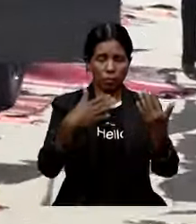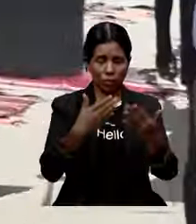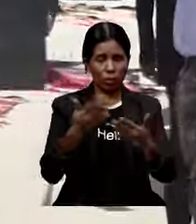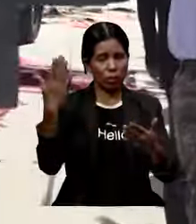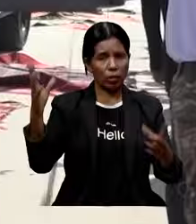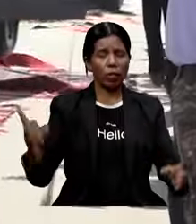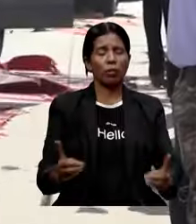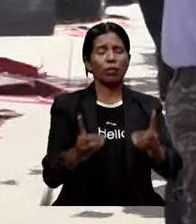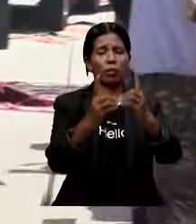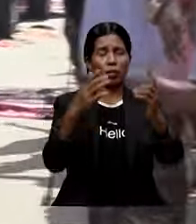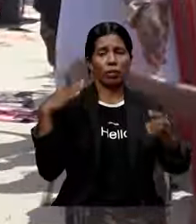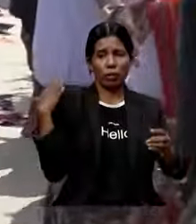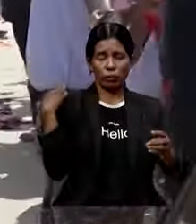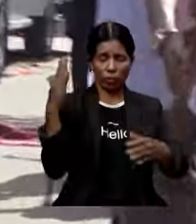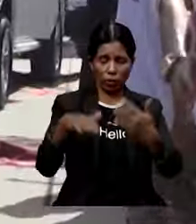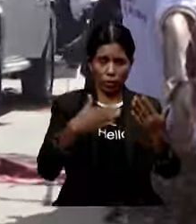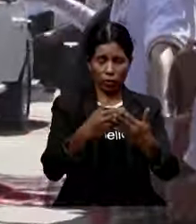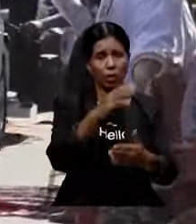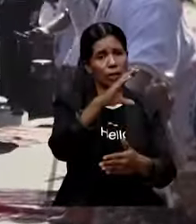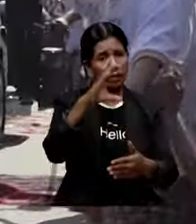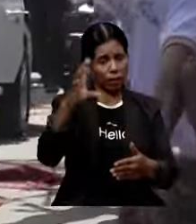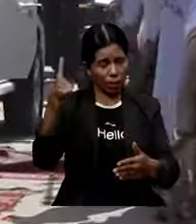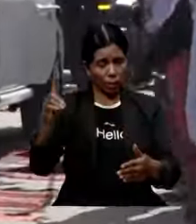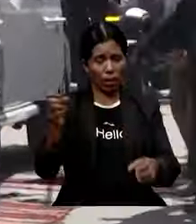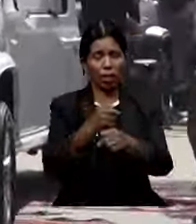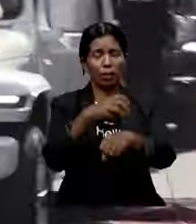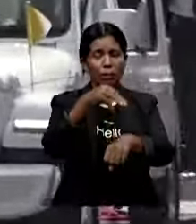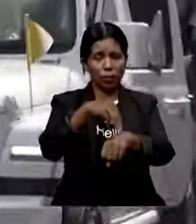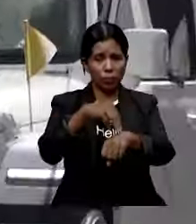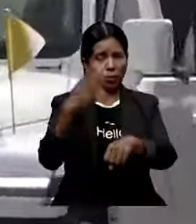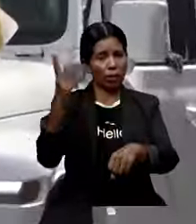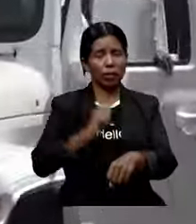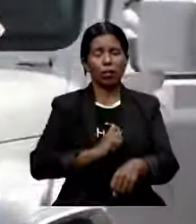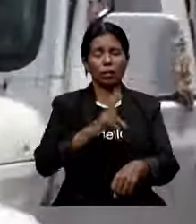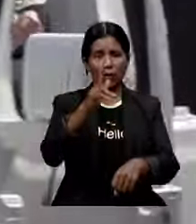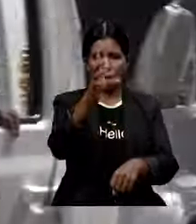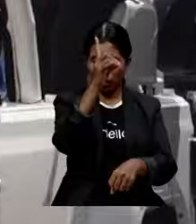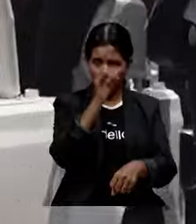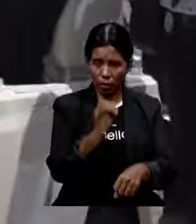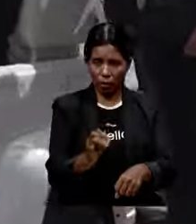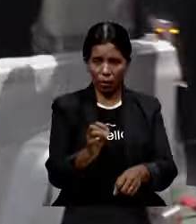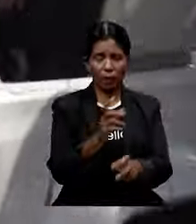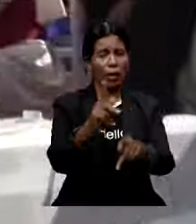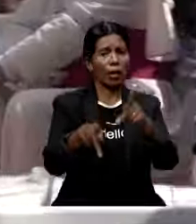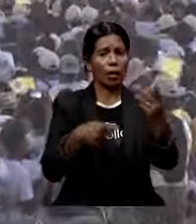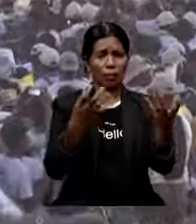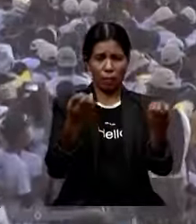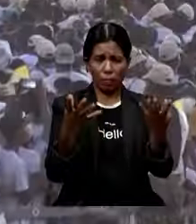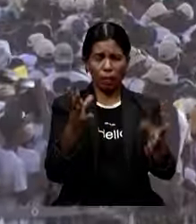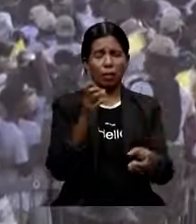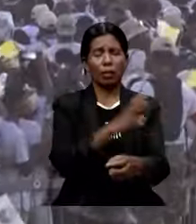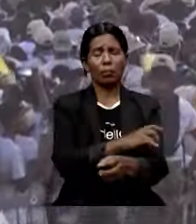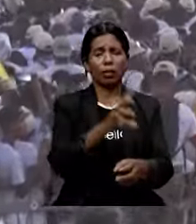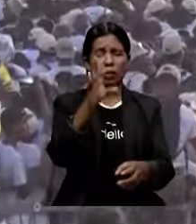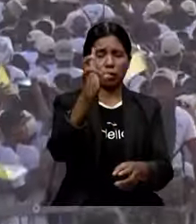aalu juventud sira yd n prid missa solene solu D peregrinus Sida rihu atus